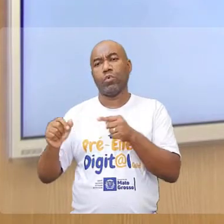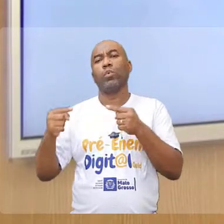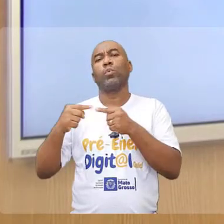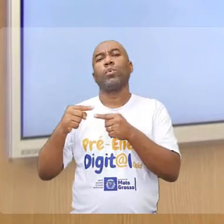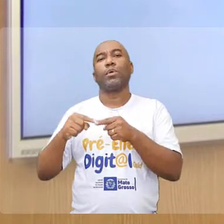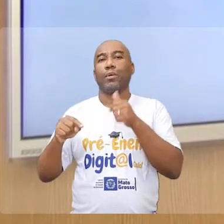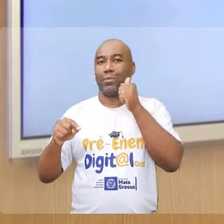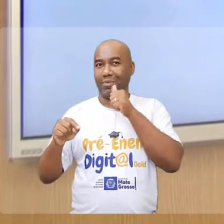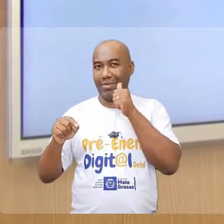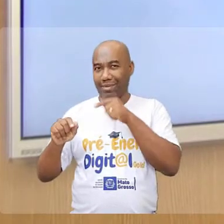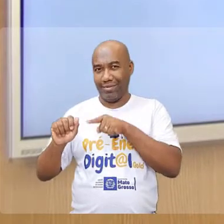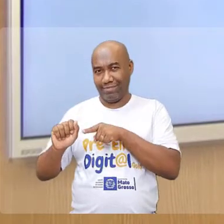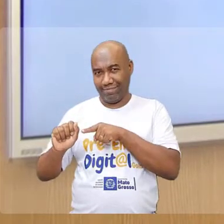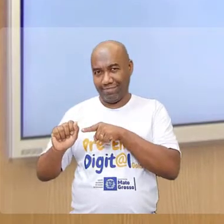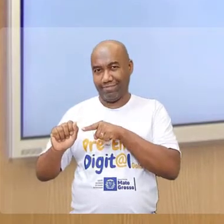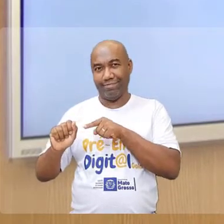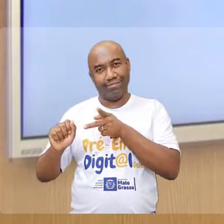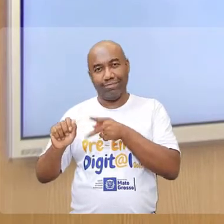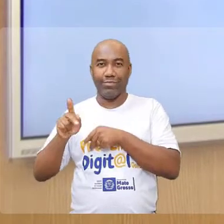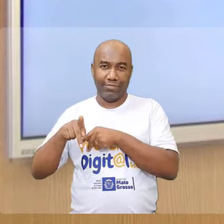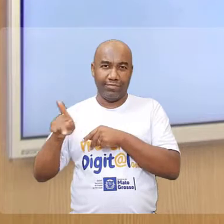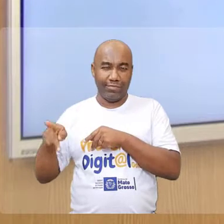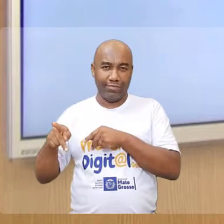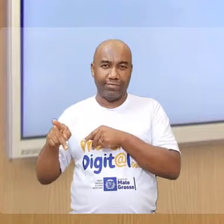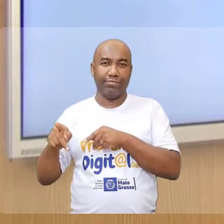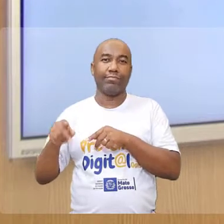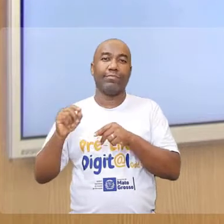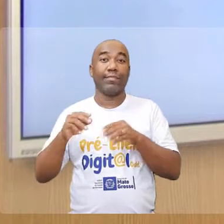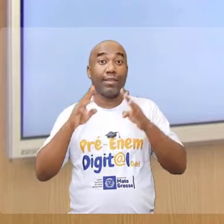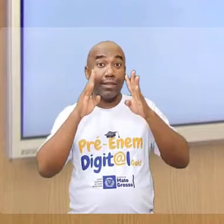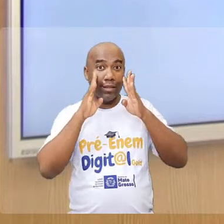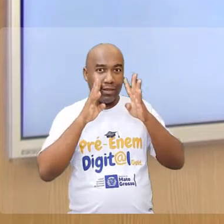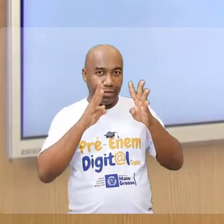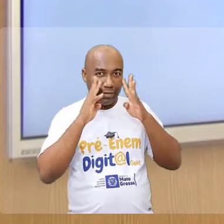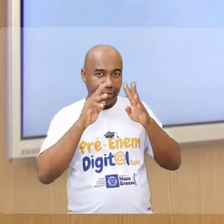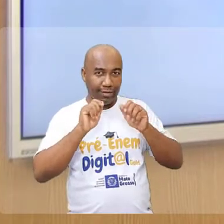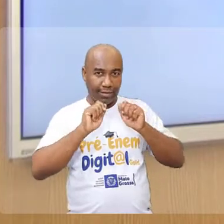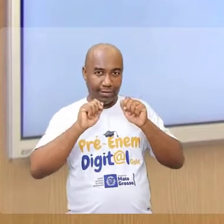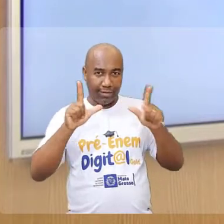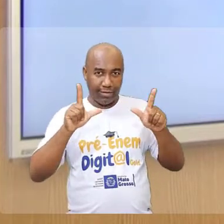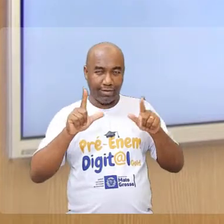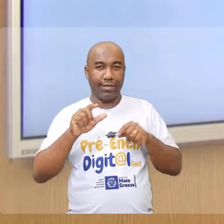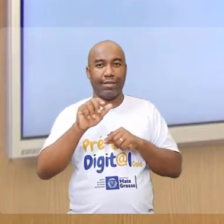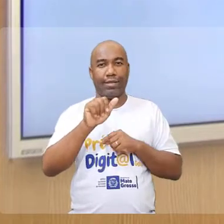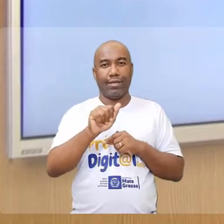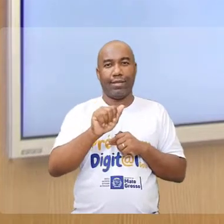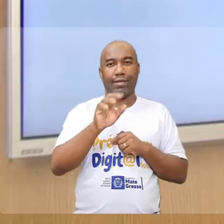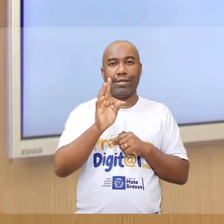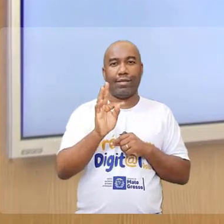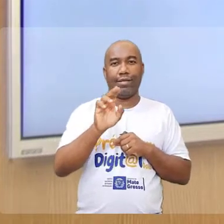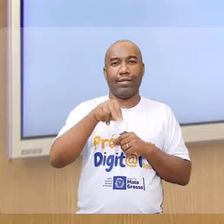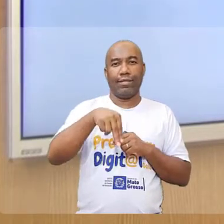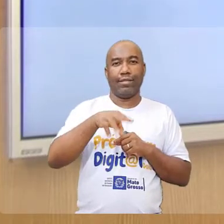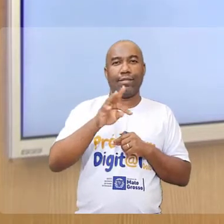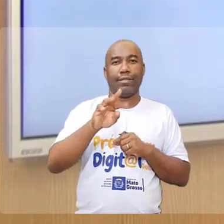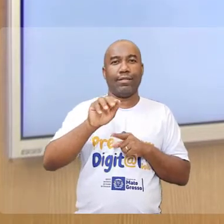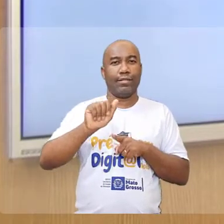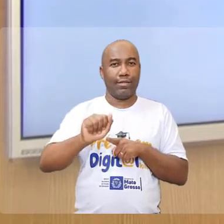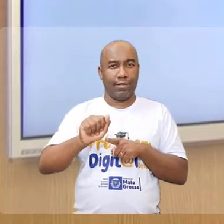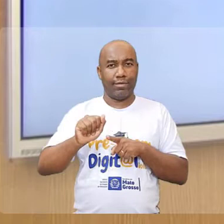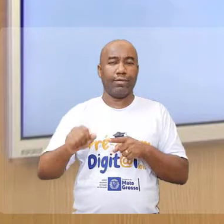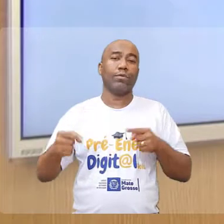Atenta é outro adjetivo, é um adjetivo. Também está no feminino. Então, tanto o